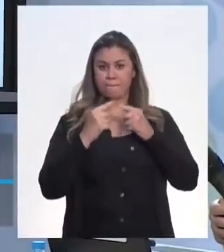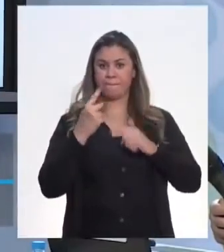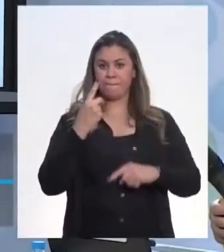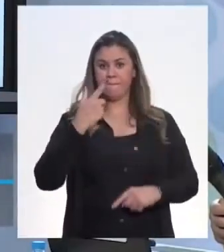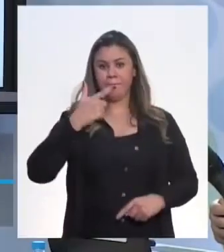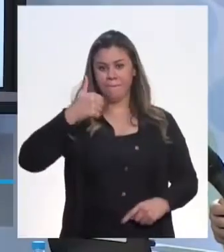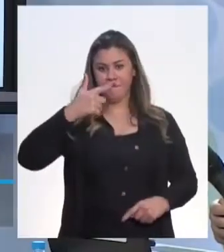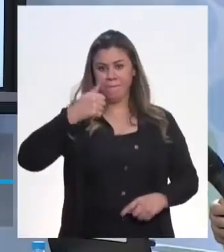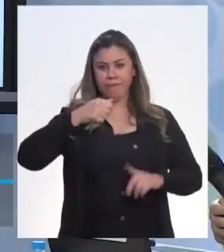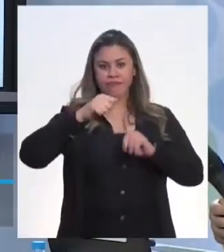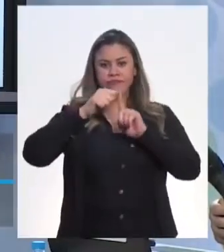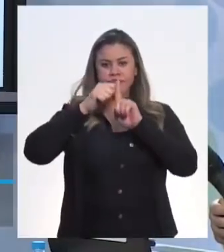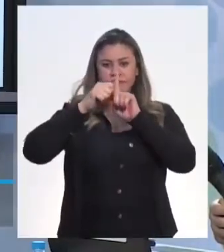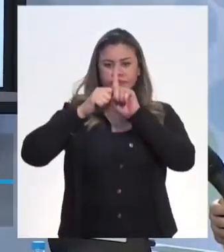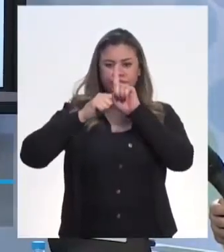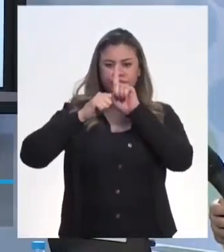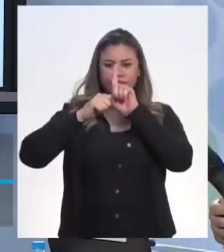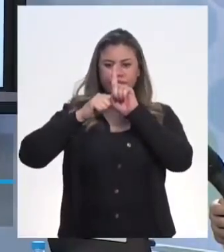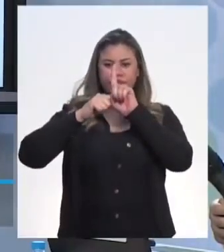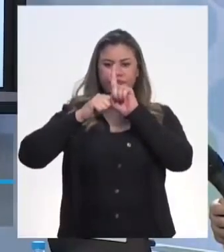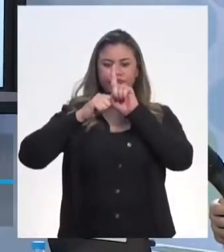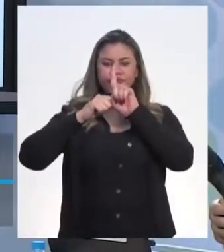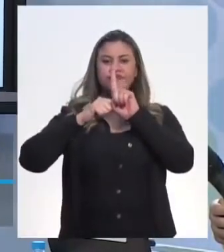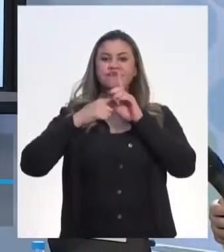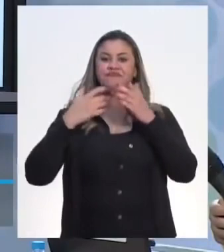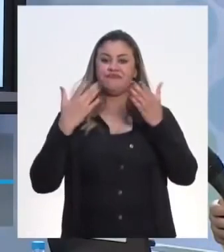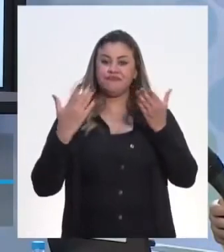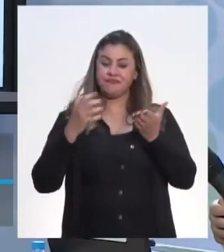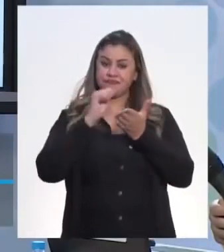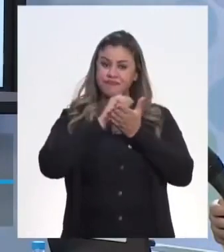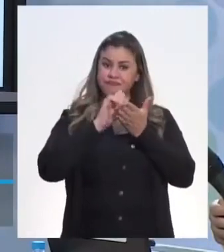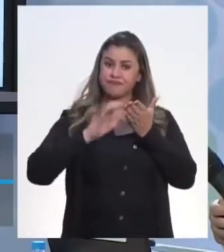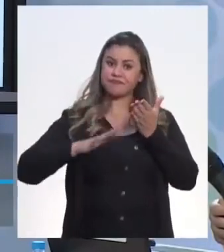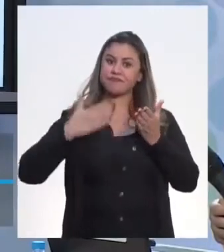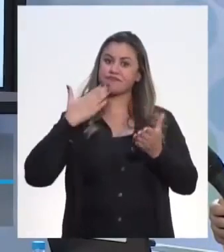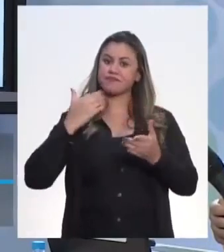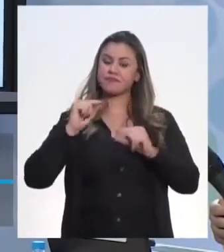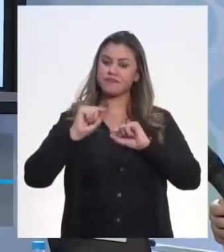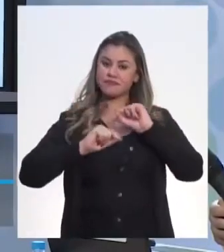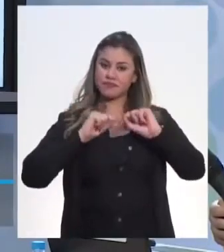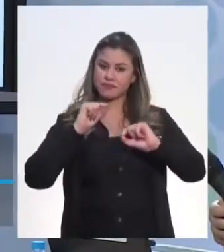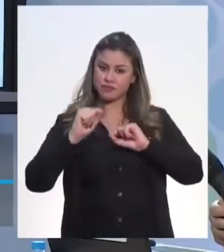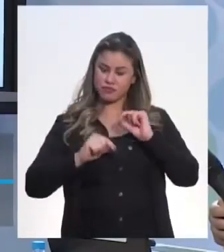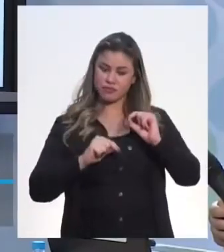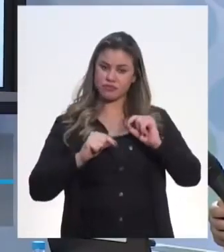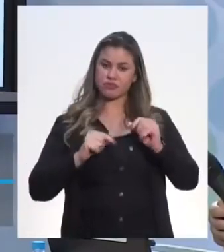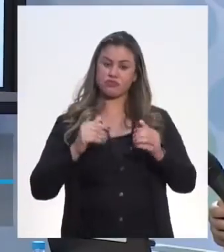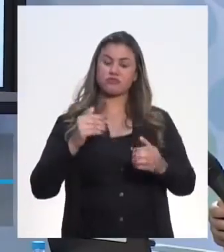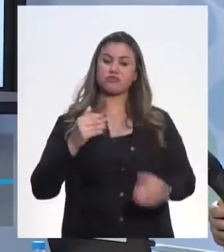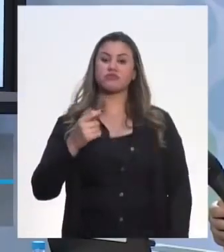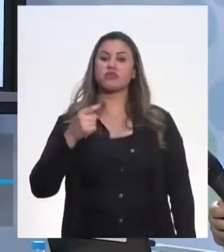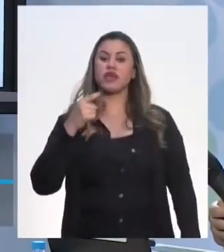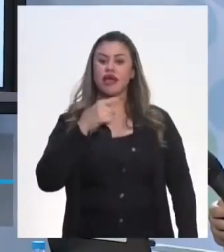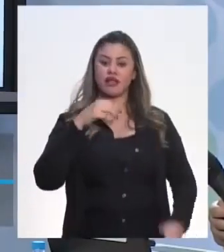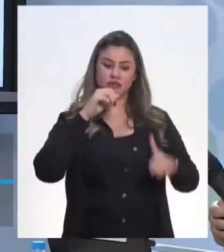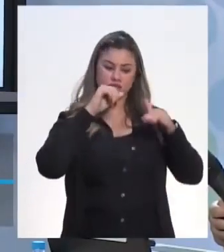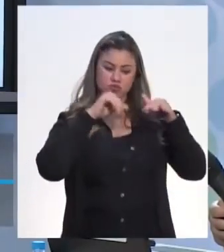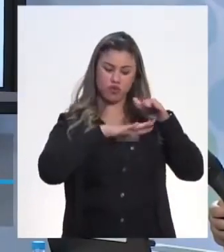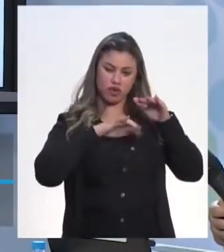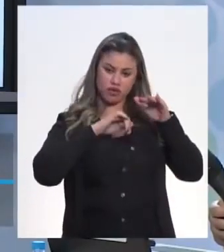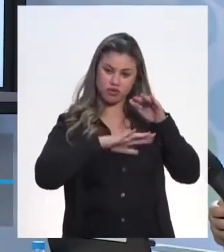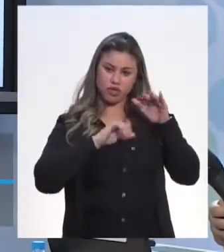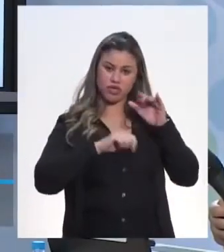meses correto que que o exercício está falando para gente que a partir do oitavo mês